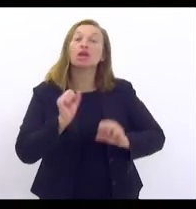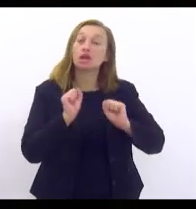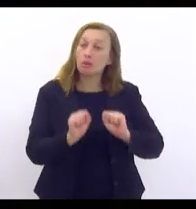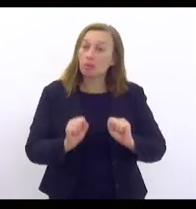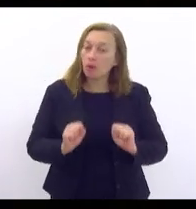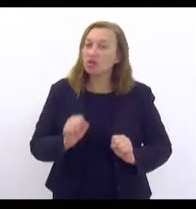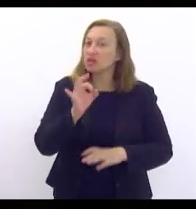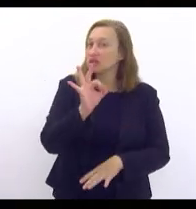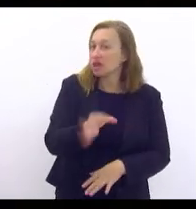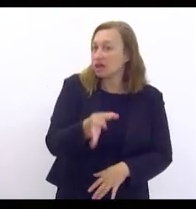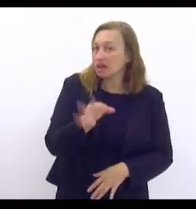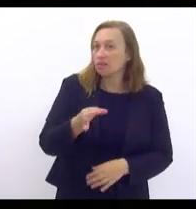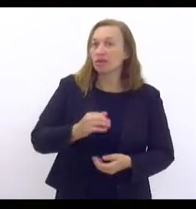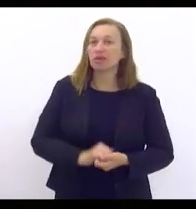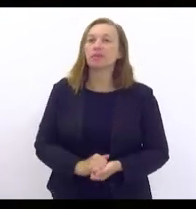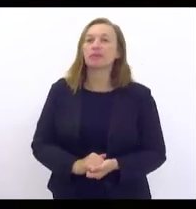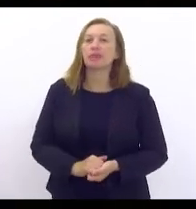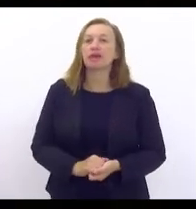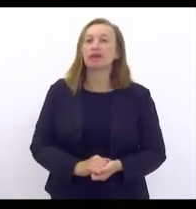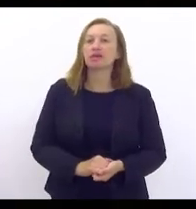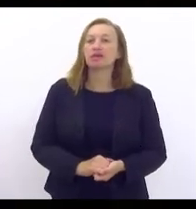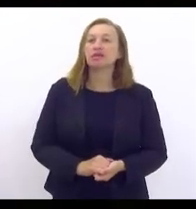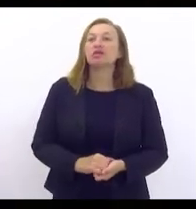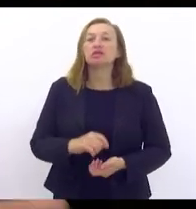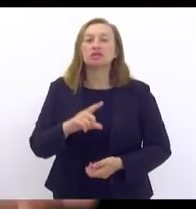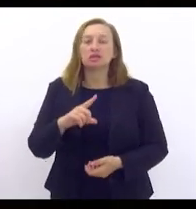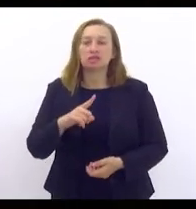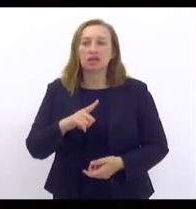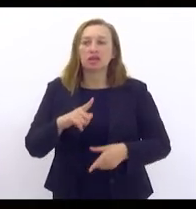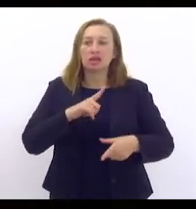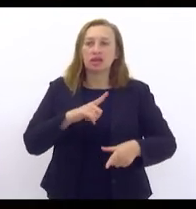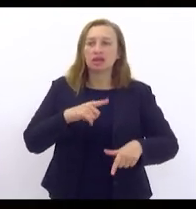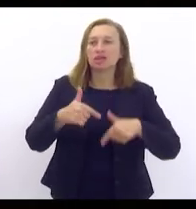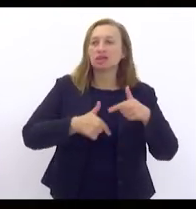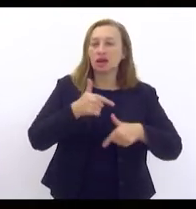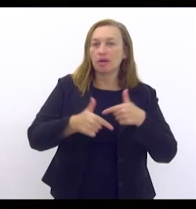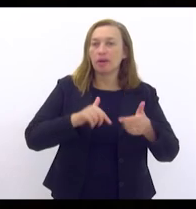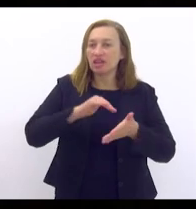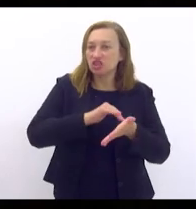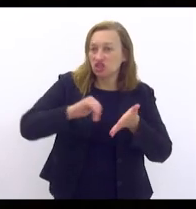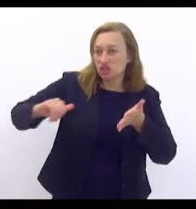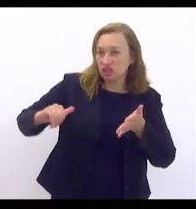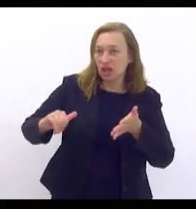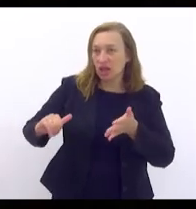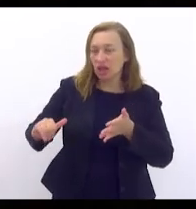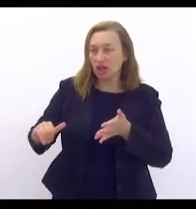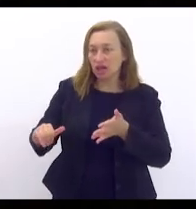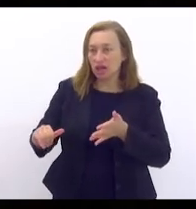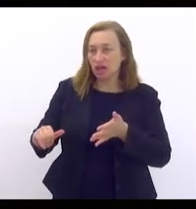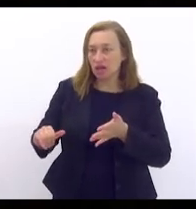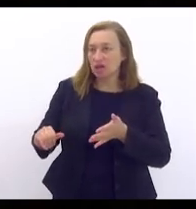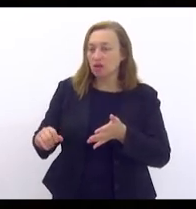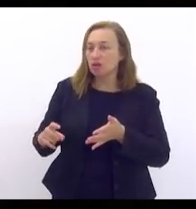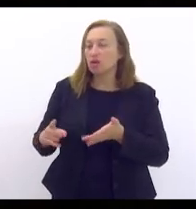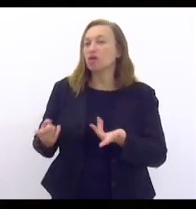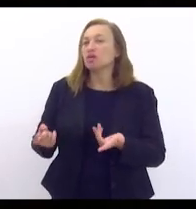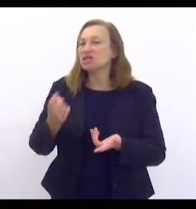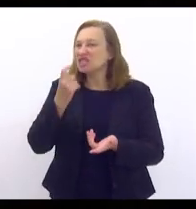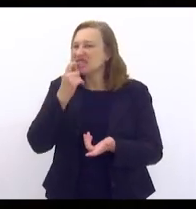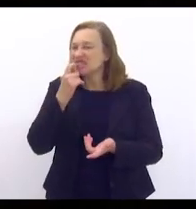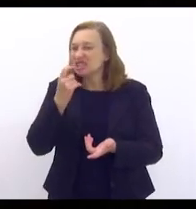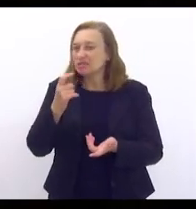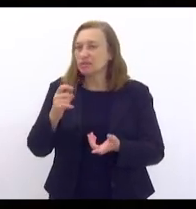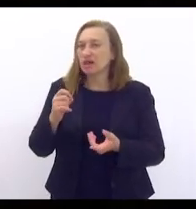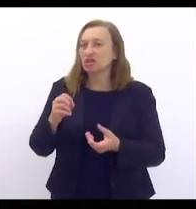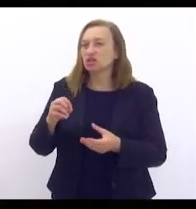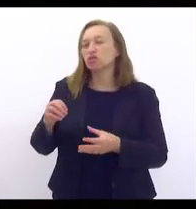efetivamente é além de gerar renda tirar esse resíduo hoje do meio ambiente eu não sei se todo mundo aqui sabe